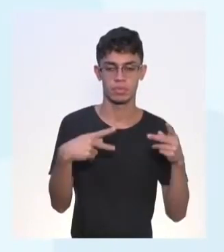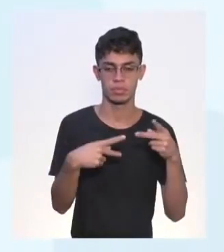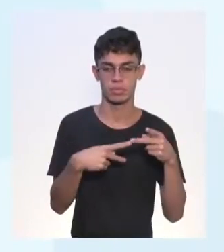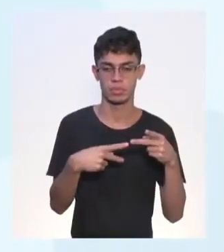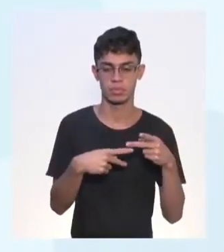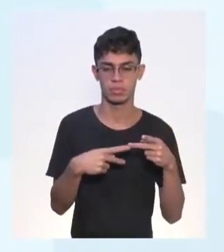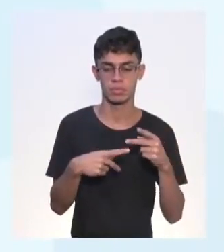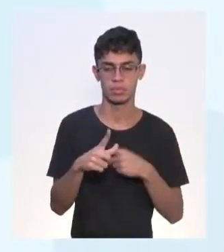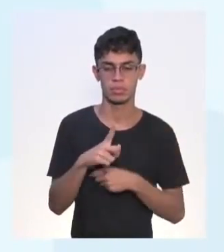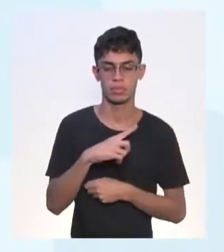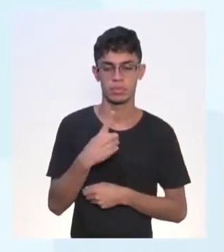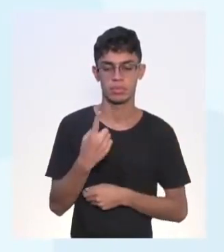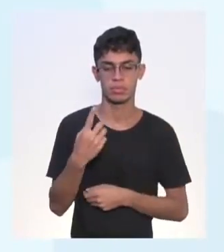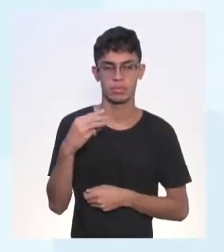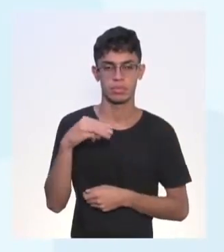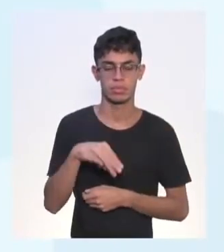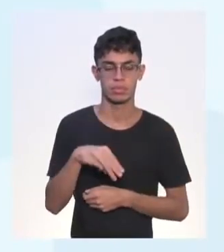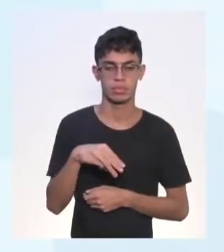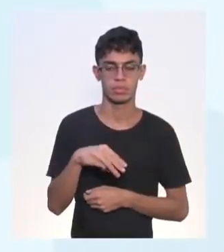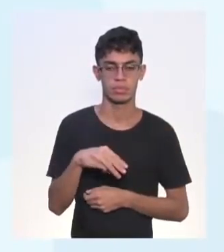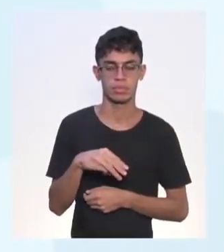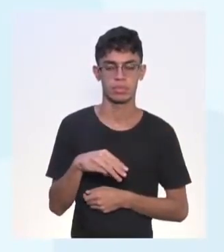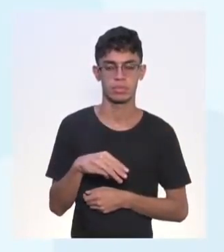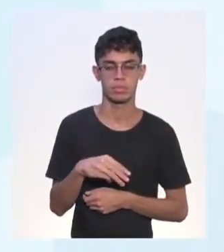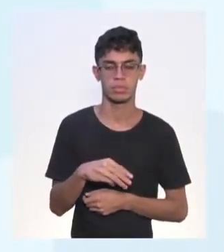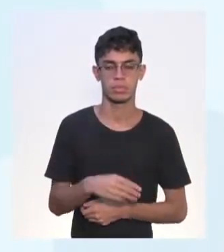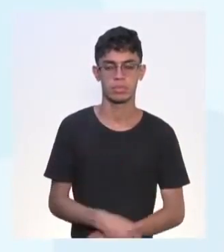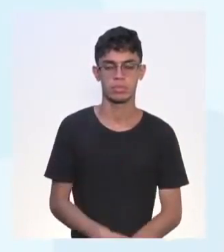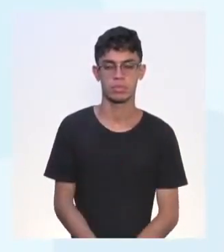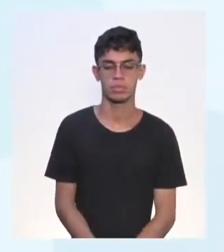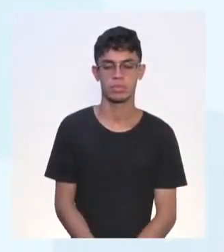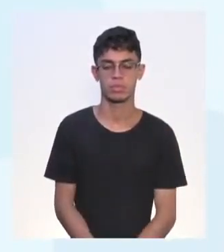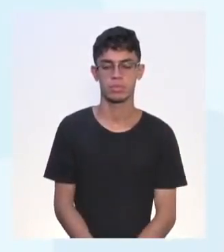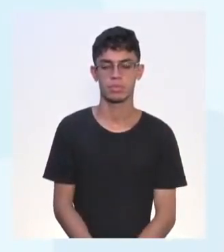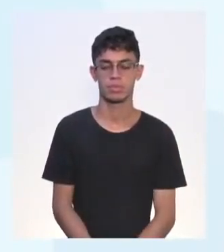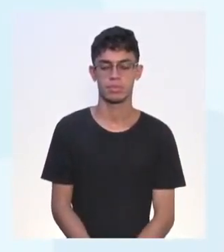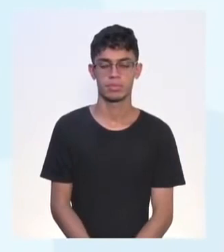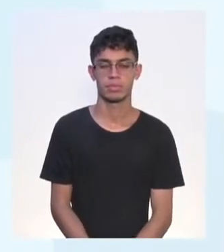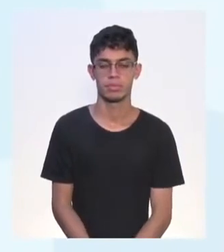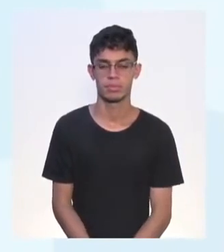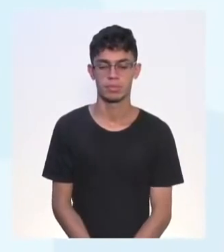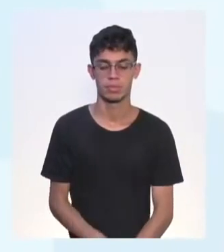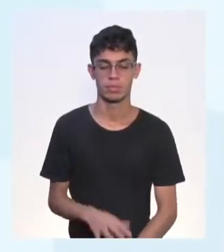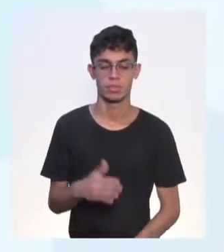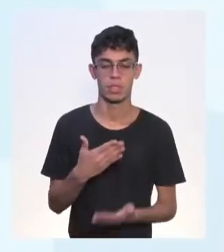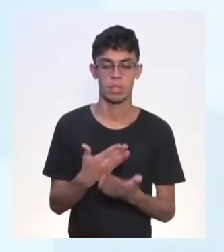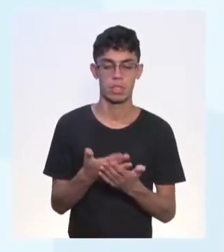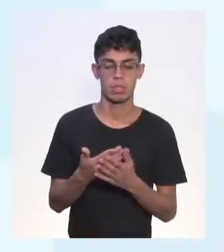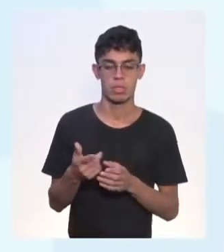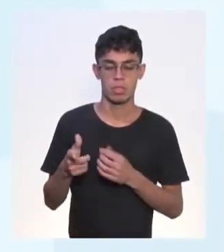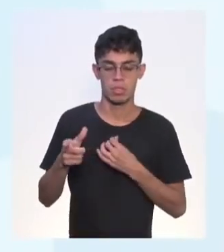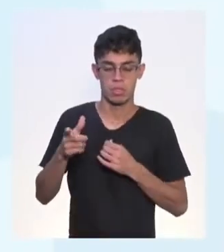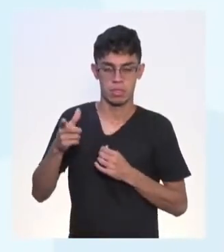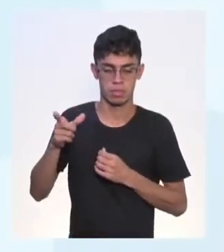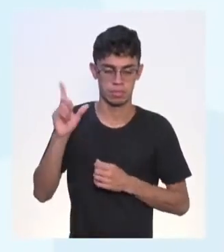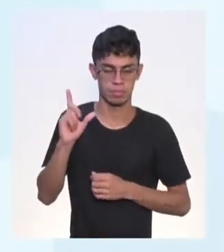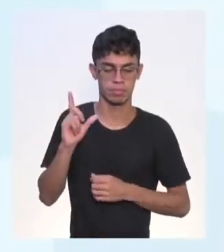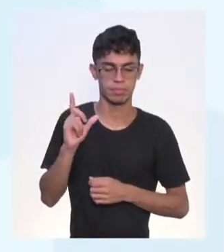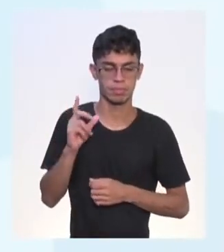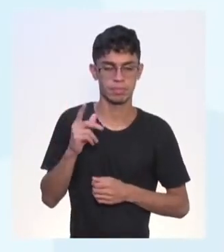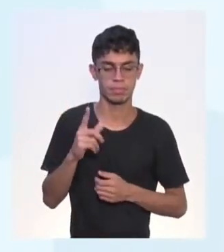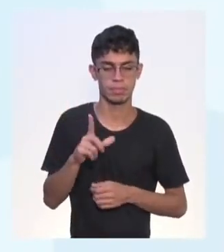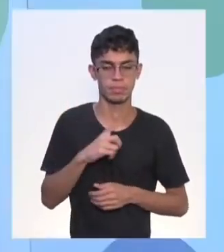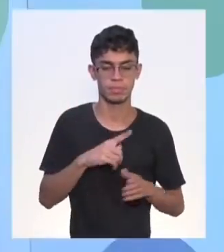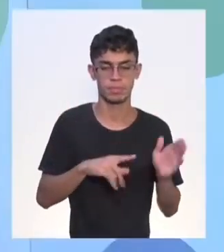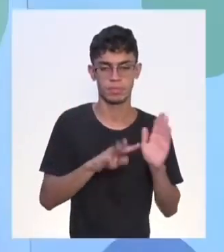Como a gente tem 1 minuto e 30 ainda, eu quero discorrer algumas coisinhas com os alunos aqui. Na aula passada, a gente falou sobre... A gente teve alguns textos.